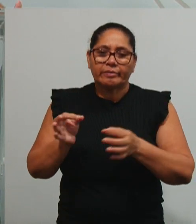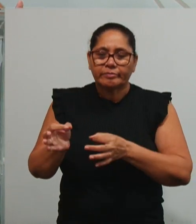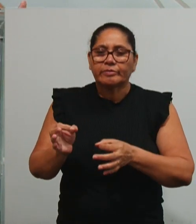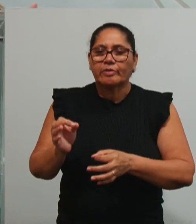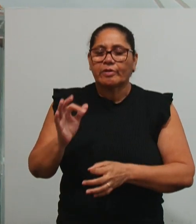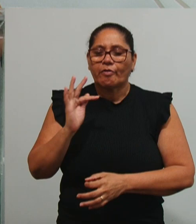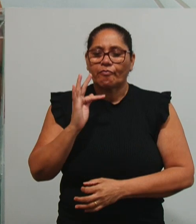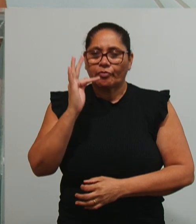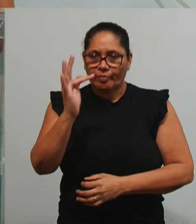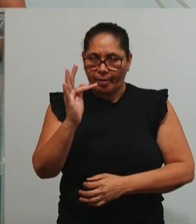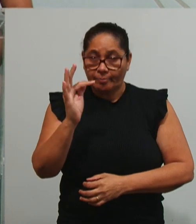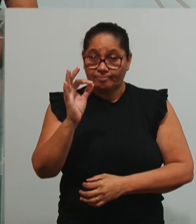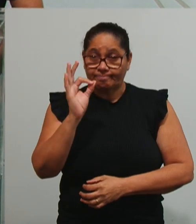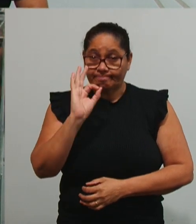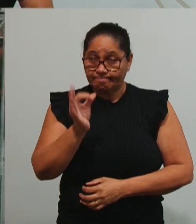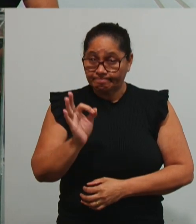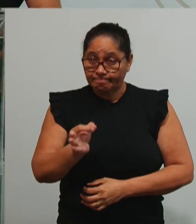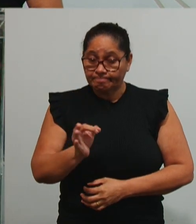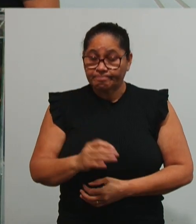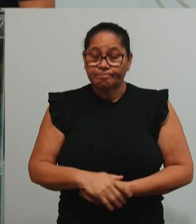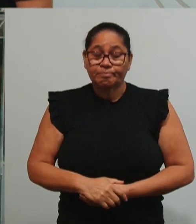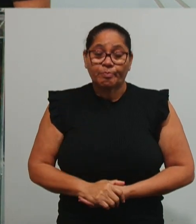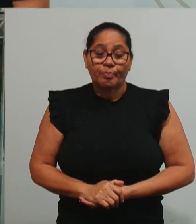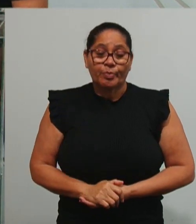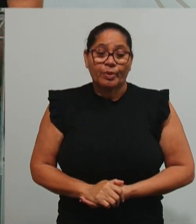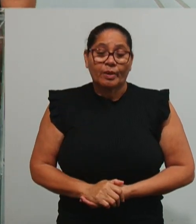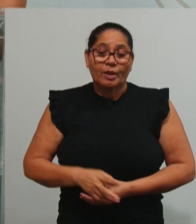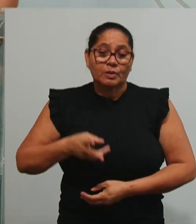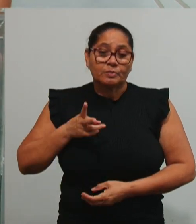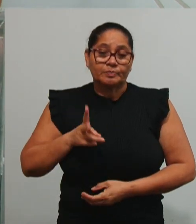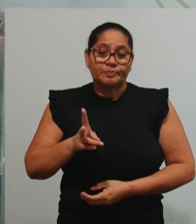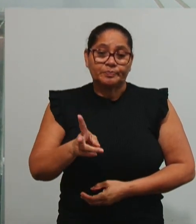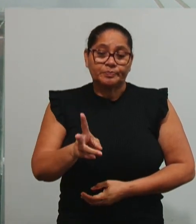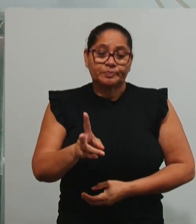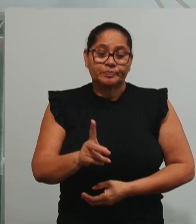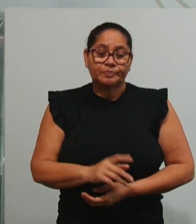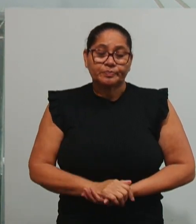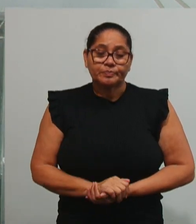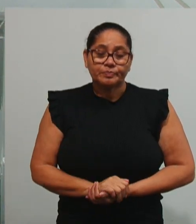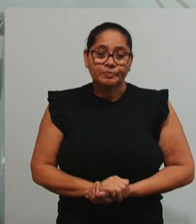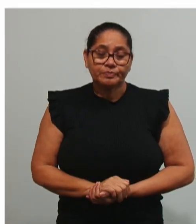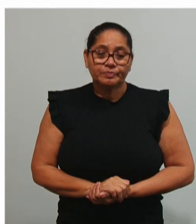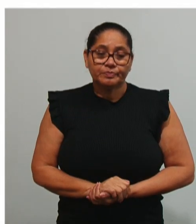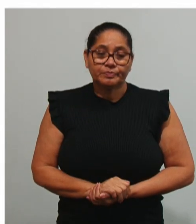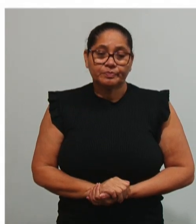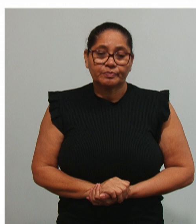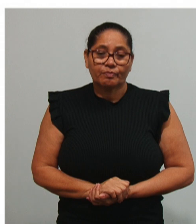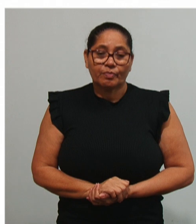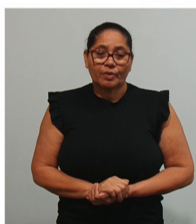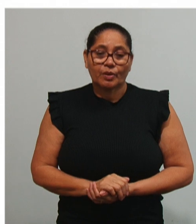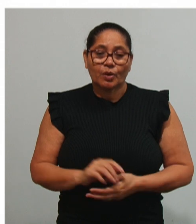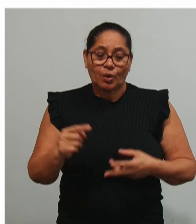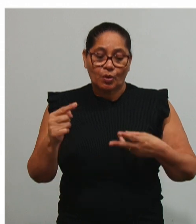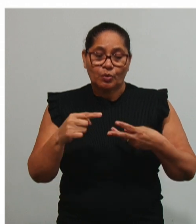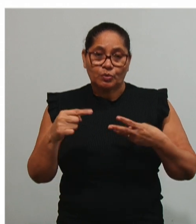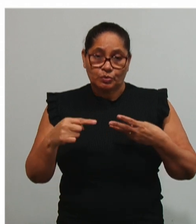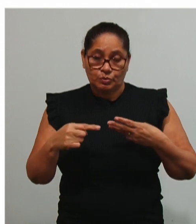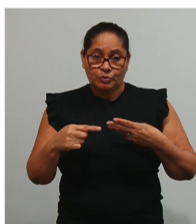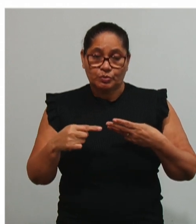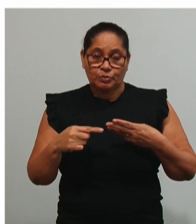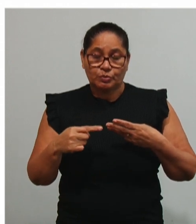formal, certo? Dando sequência, o segundo